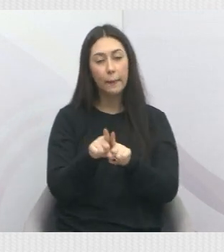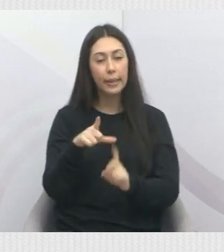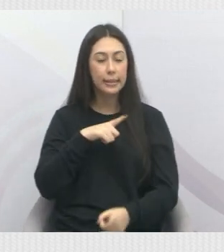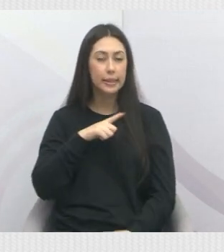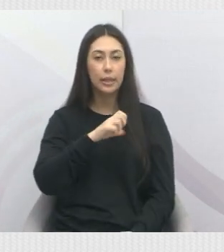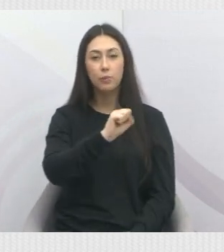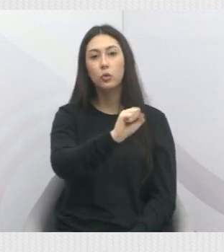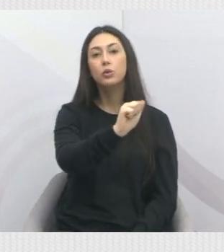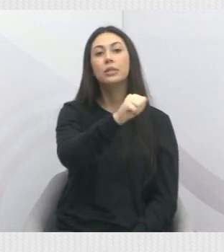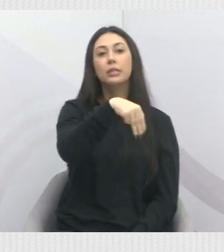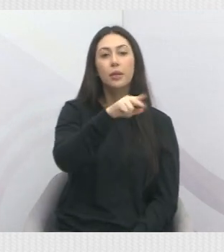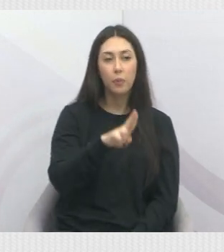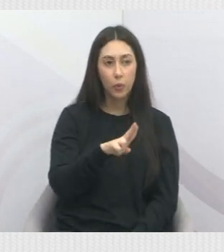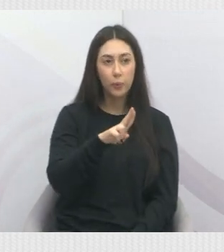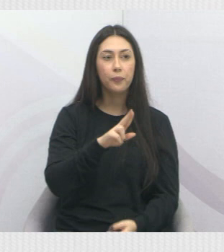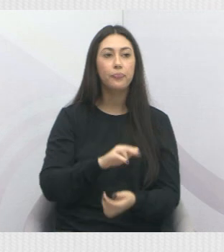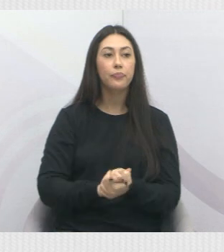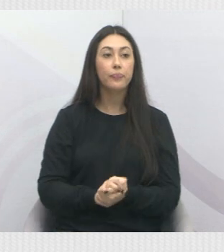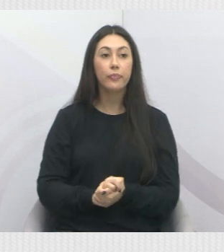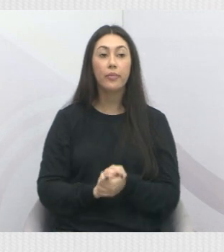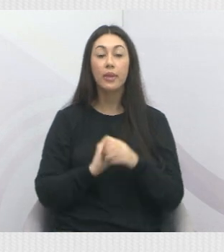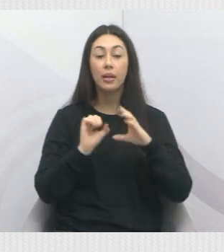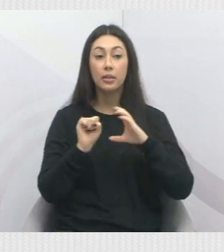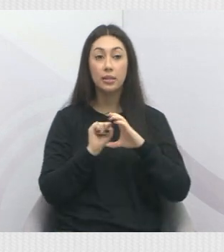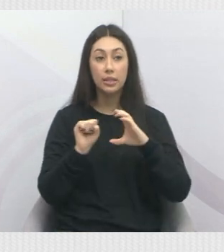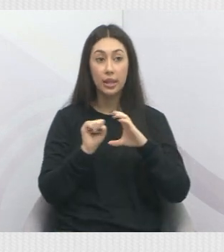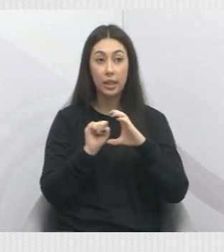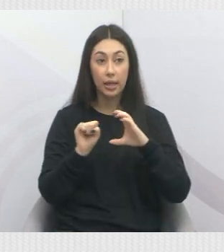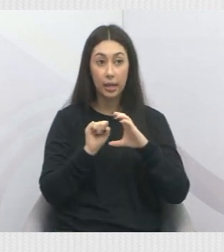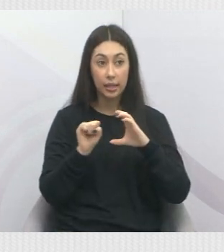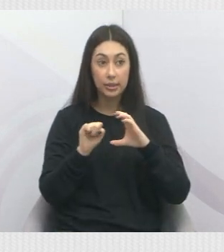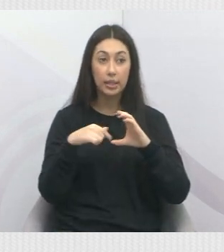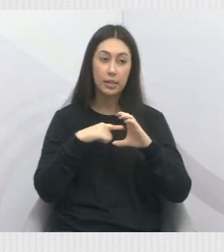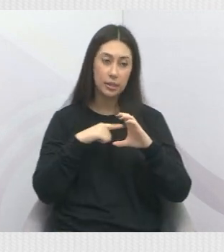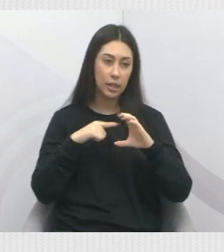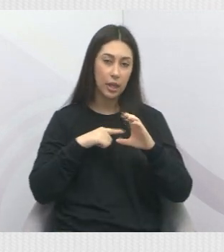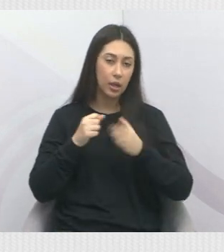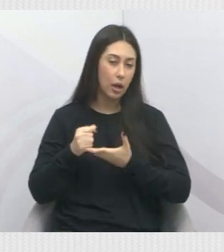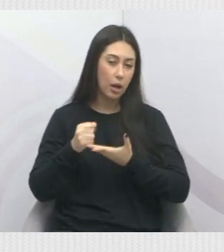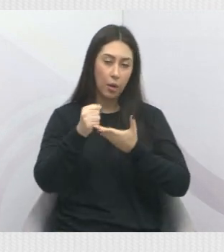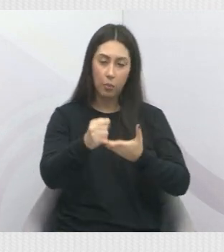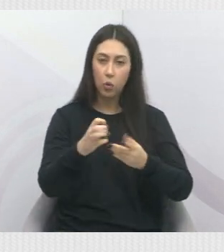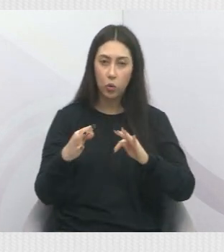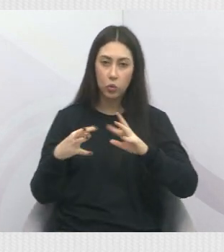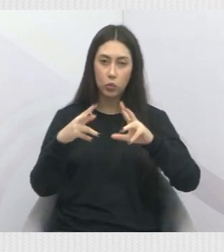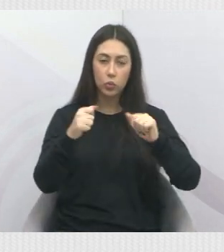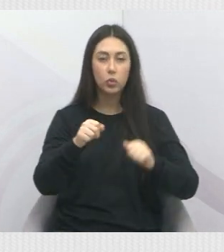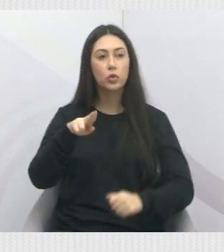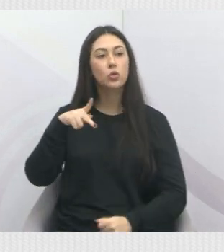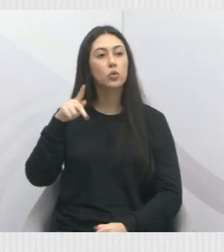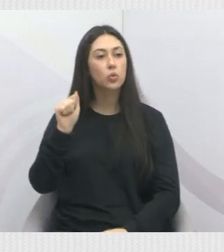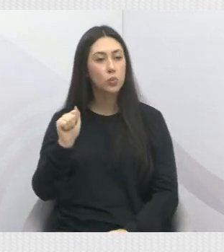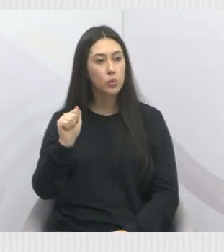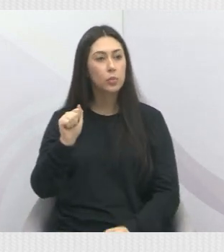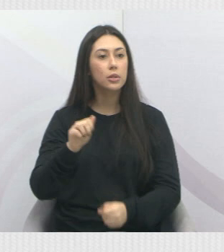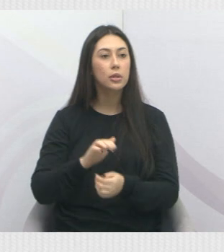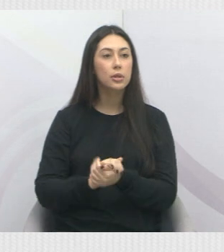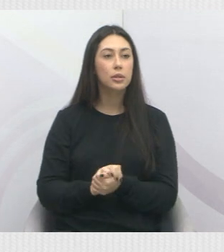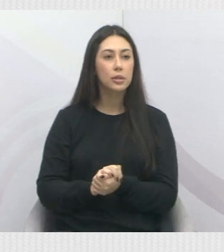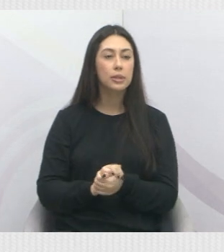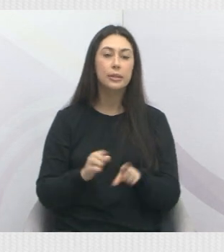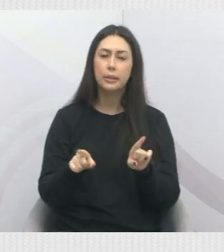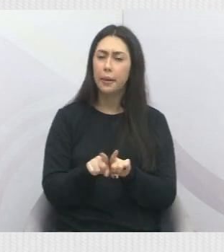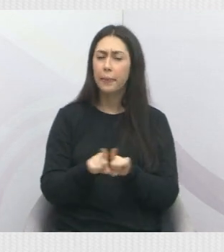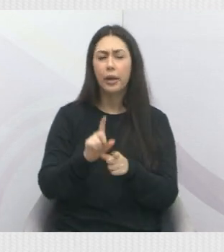Atenção hospitalar. Na Santa Casa de Misericórdia, ela é retaguarda das UPAs para algumas urgências e emergências, e além